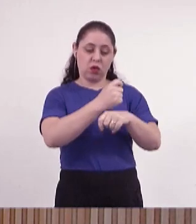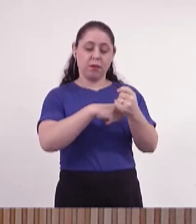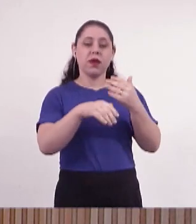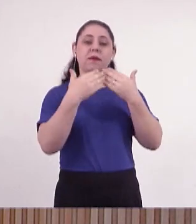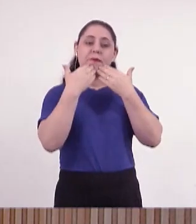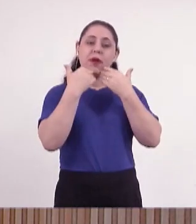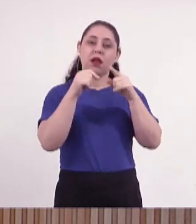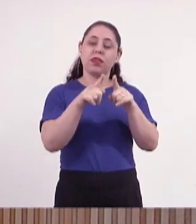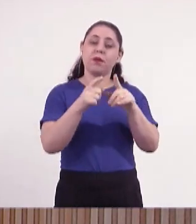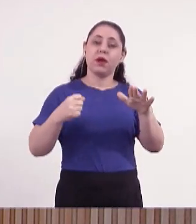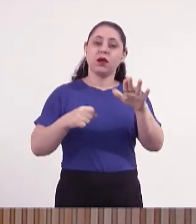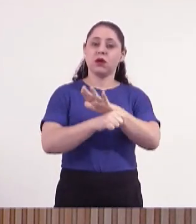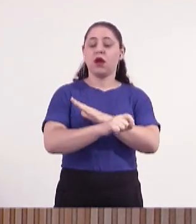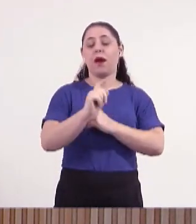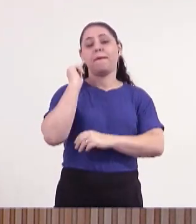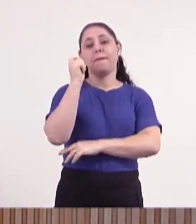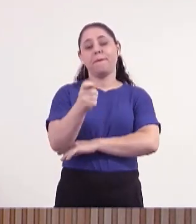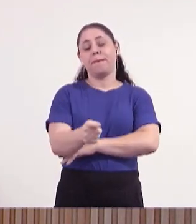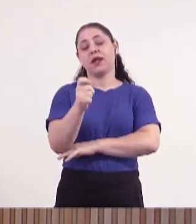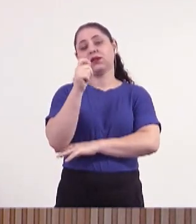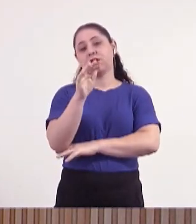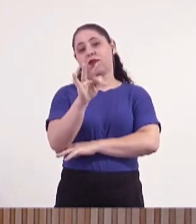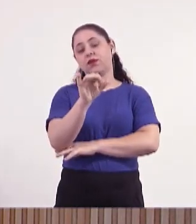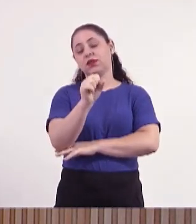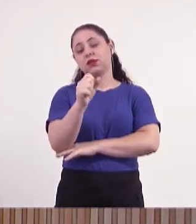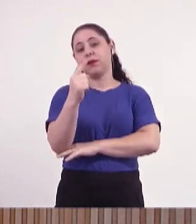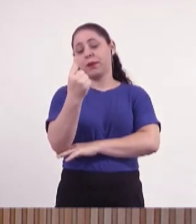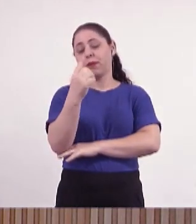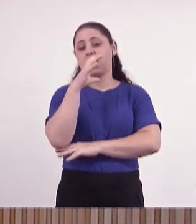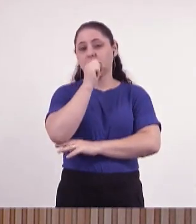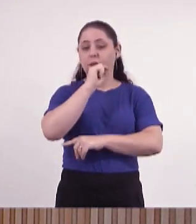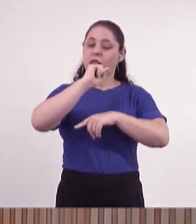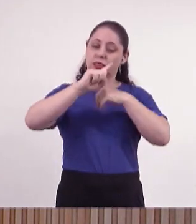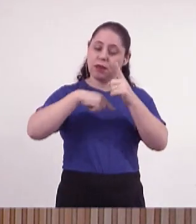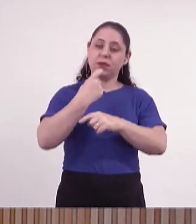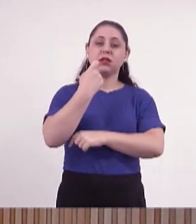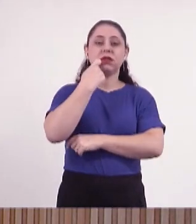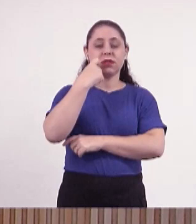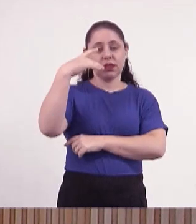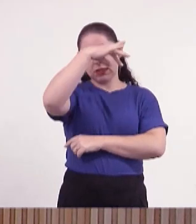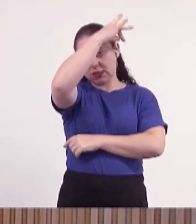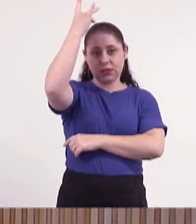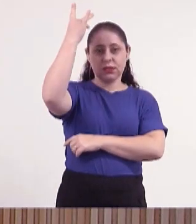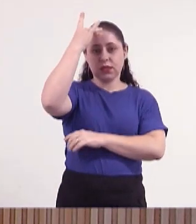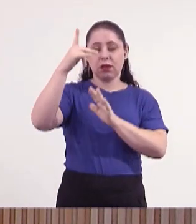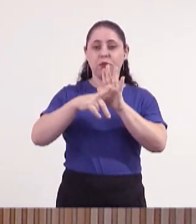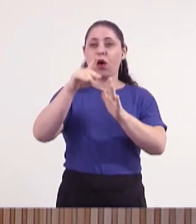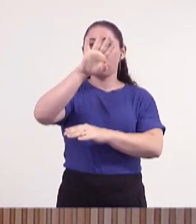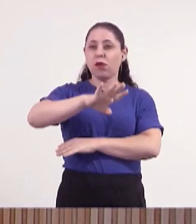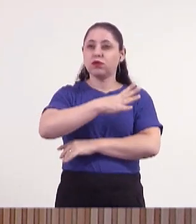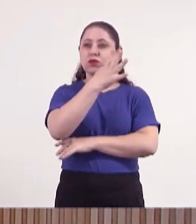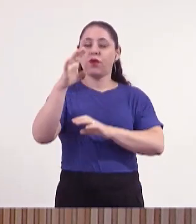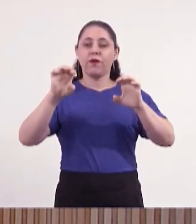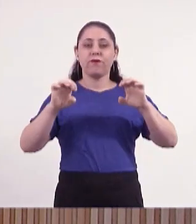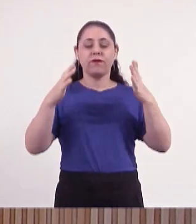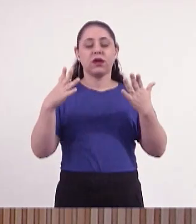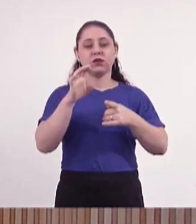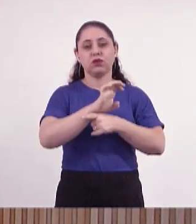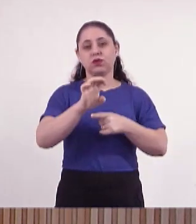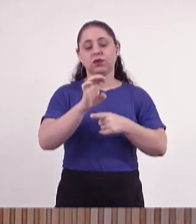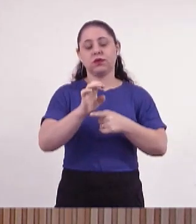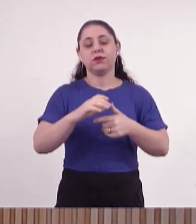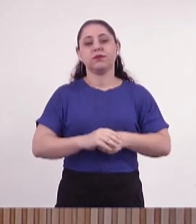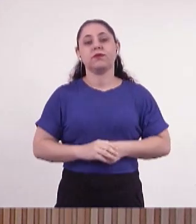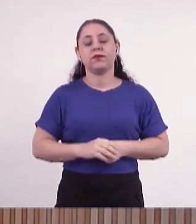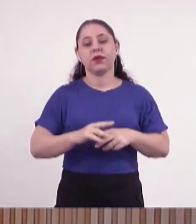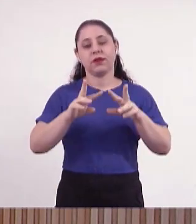então vem propor a inclusão do Pesc Fest no primeiro sábado após a Sexta-feira Santa no calendário oficial de eventos do Estado de Mato